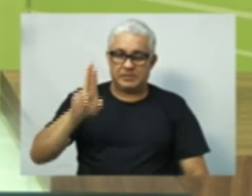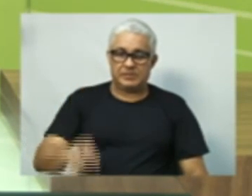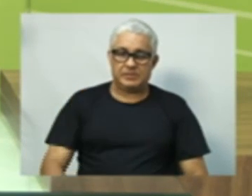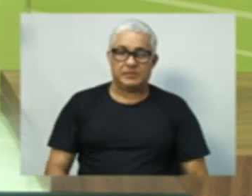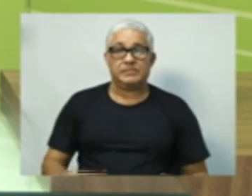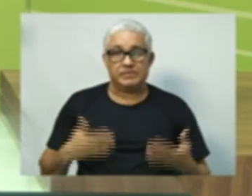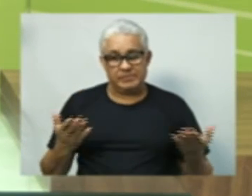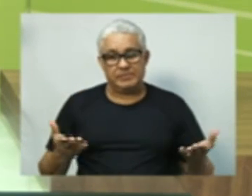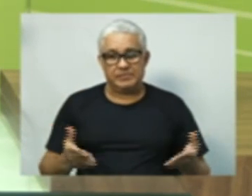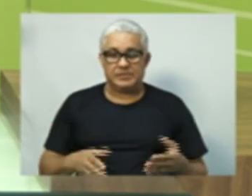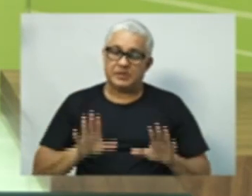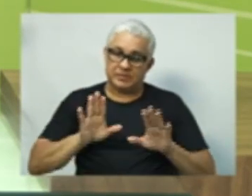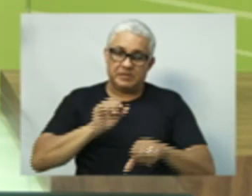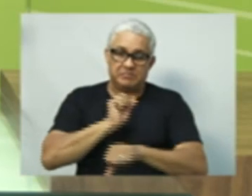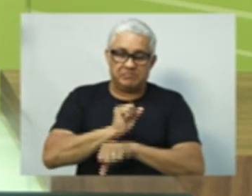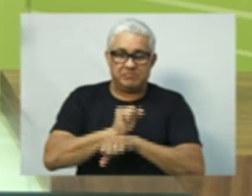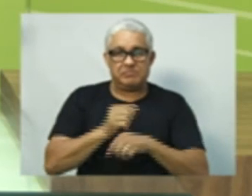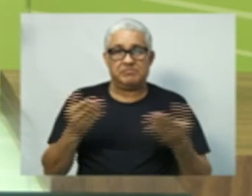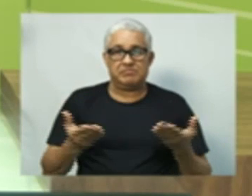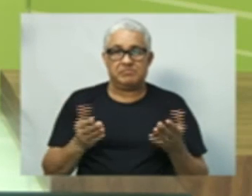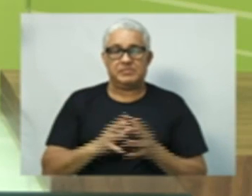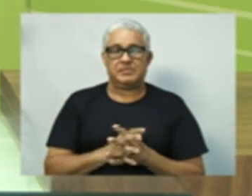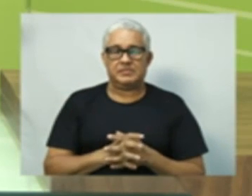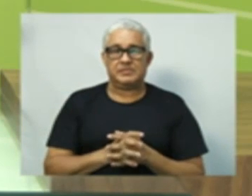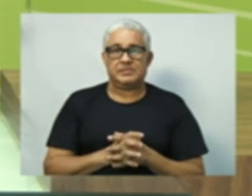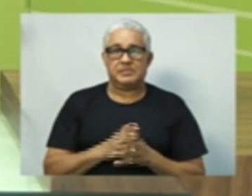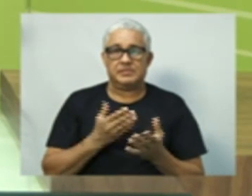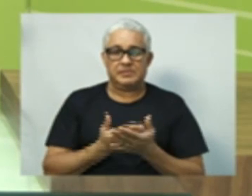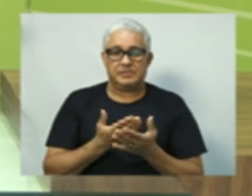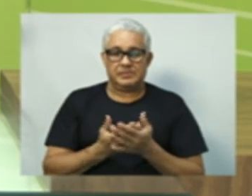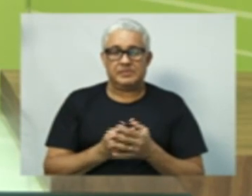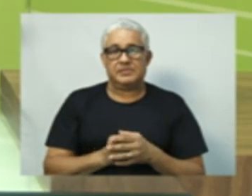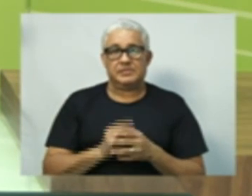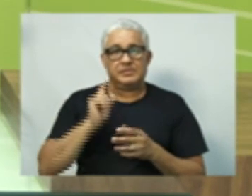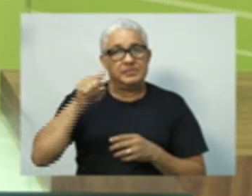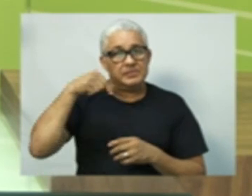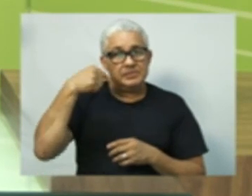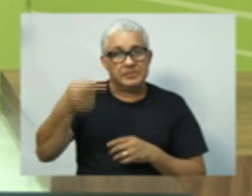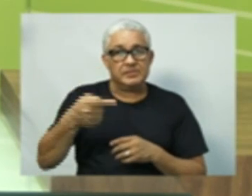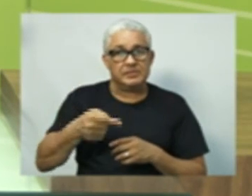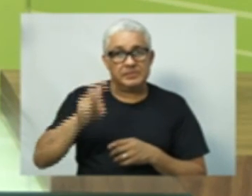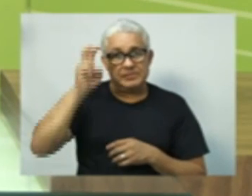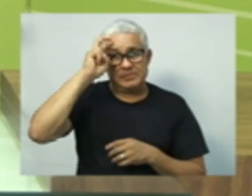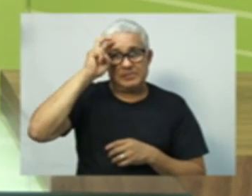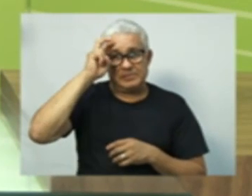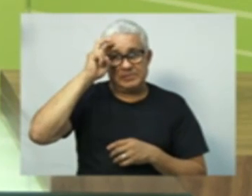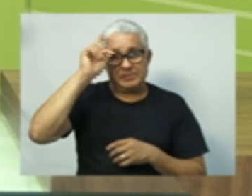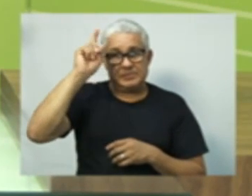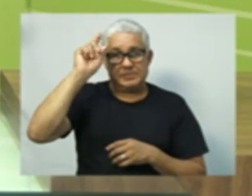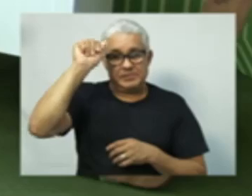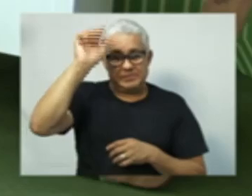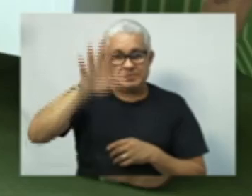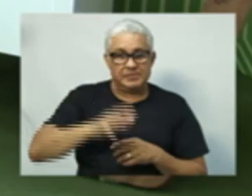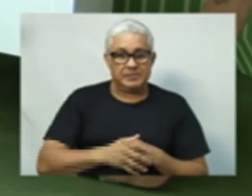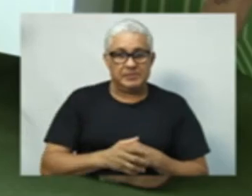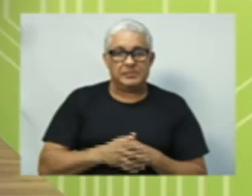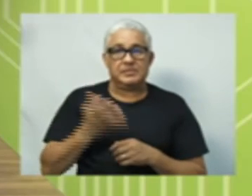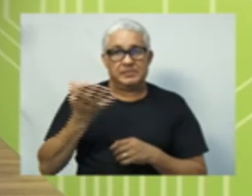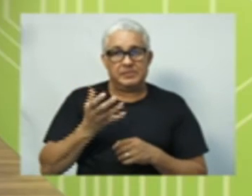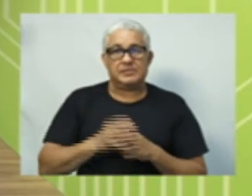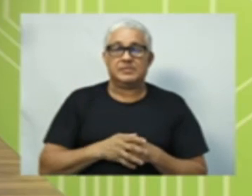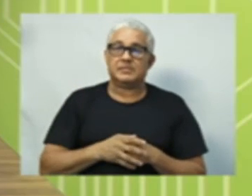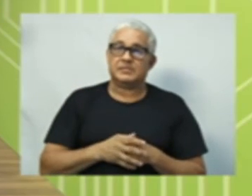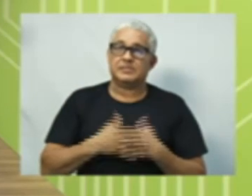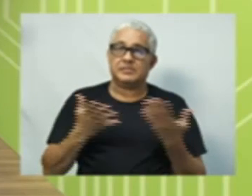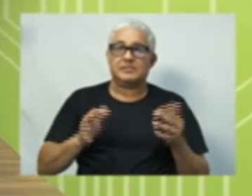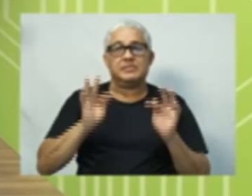Vamos ficando por aqui. Estaremos aqui na próxima aula, se Deus quiser. É isso aí, pessoal.